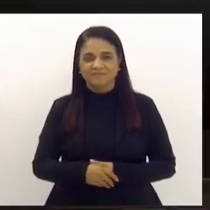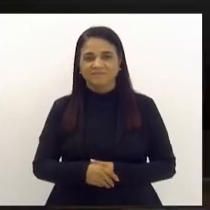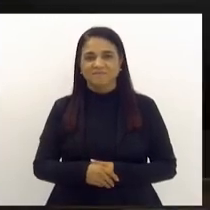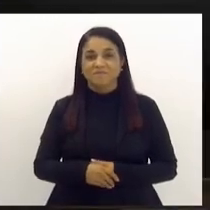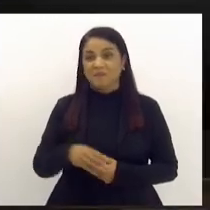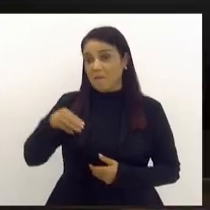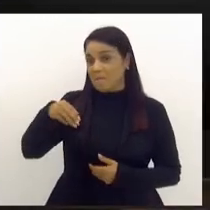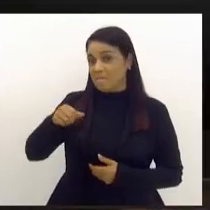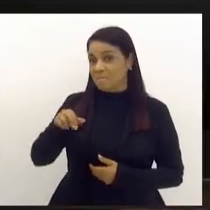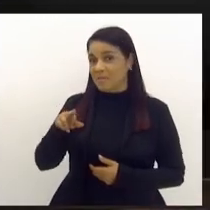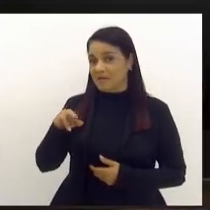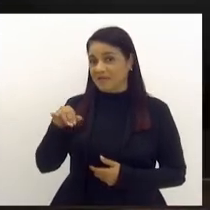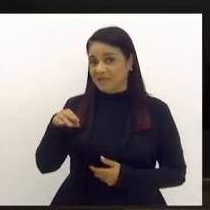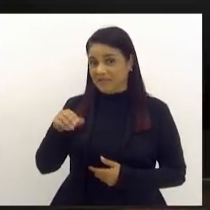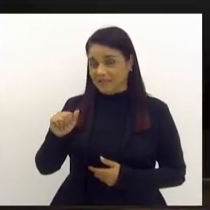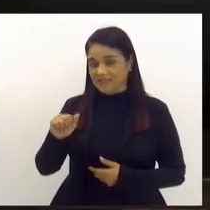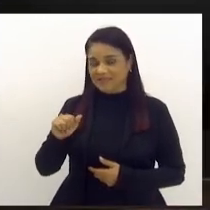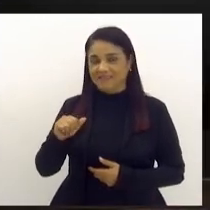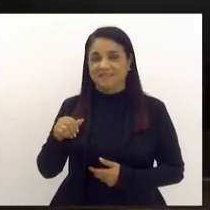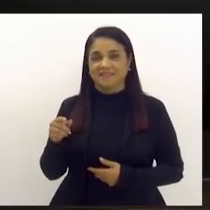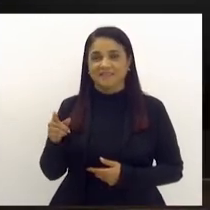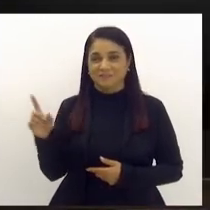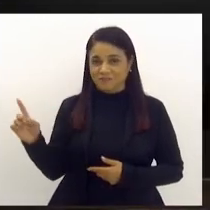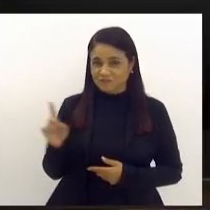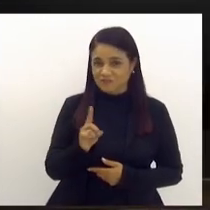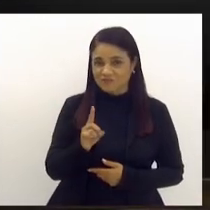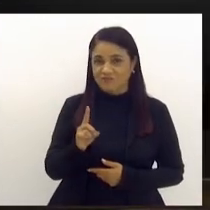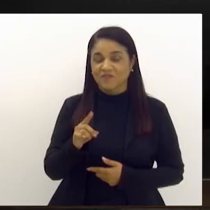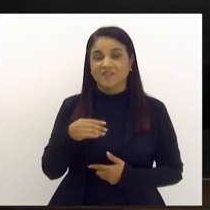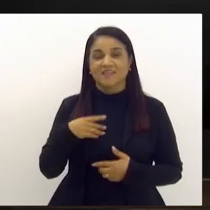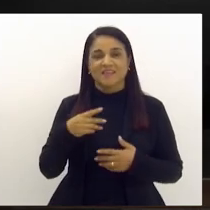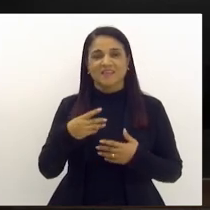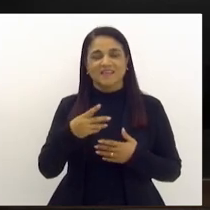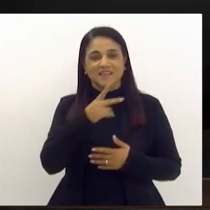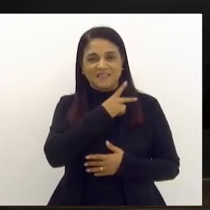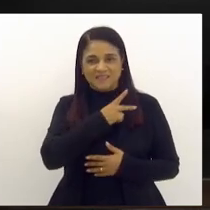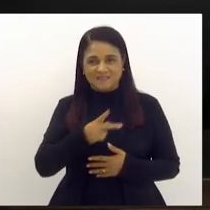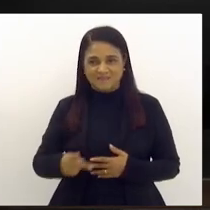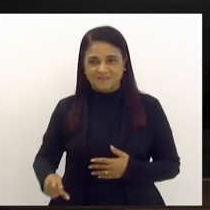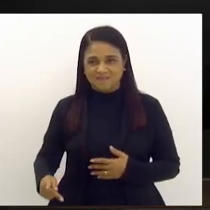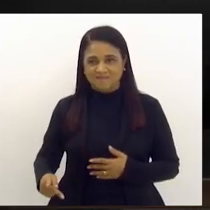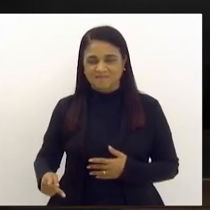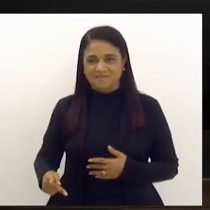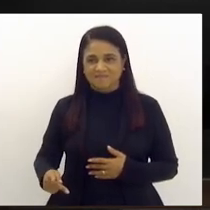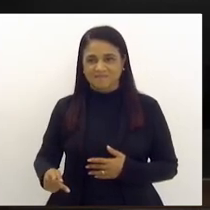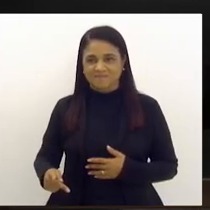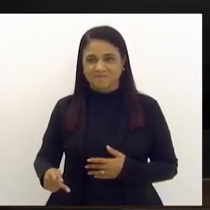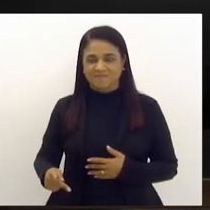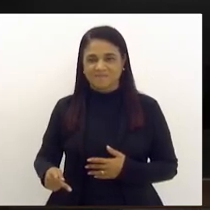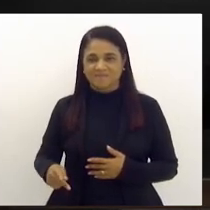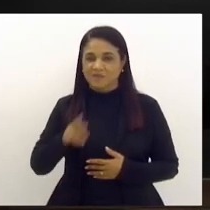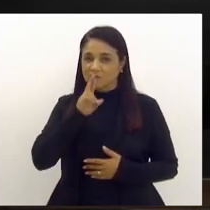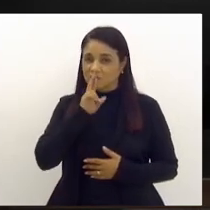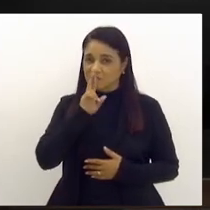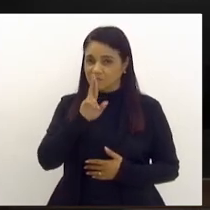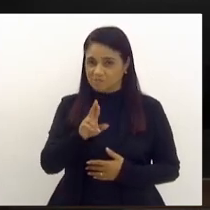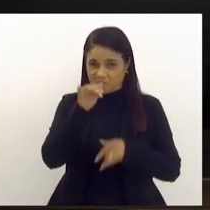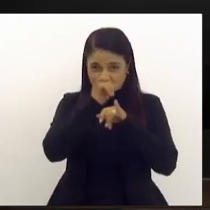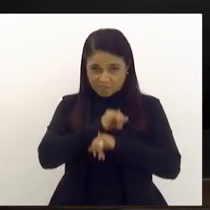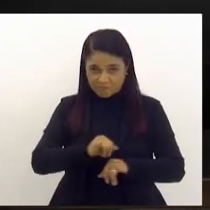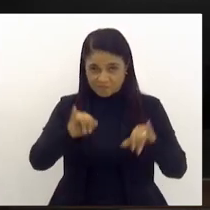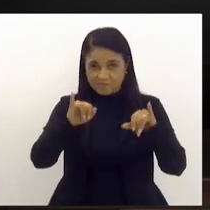Marina chegou, né? A presidência irá proclamar o resultado.